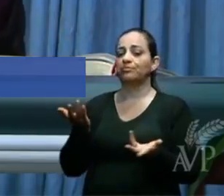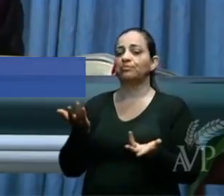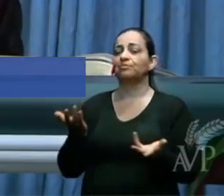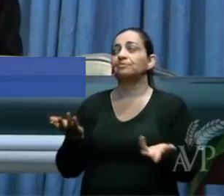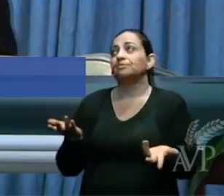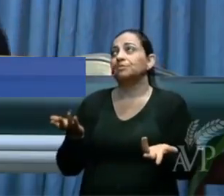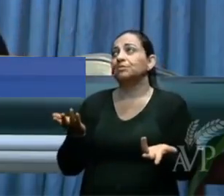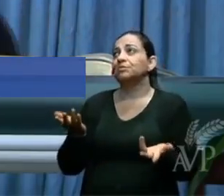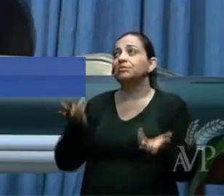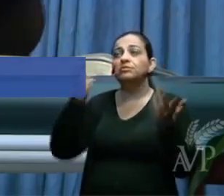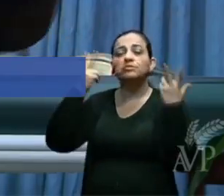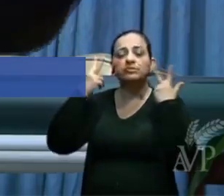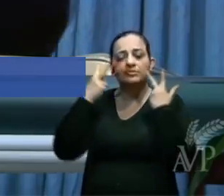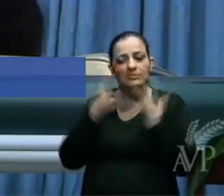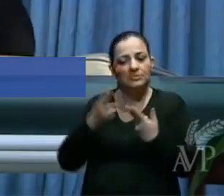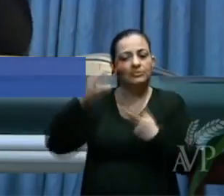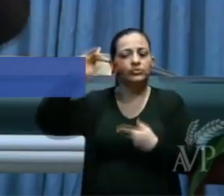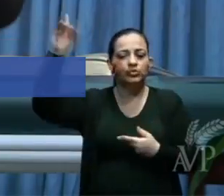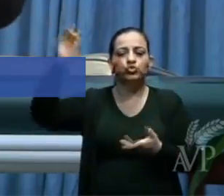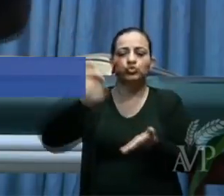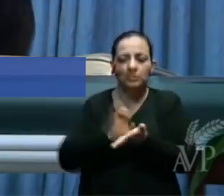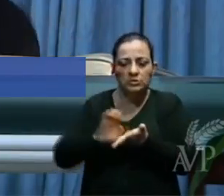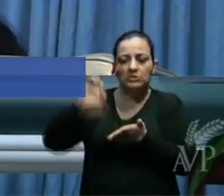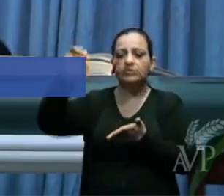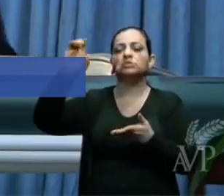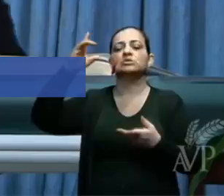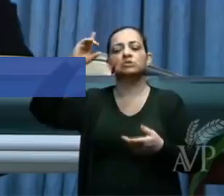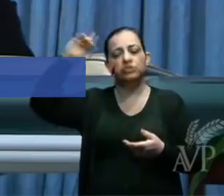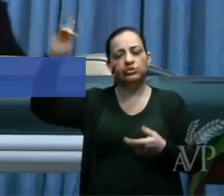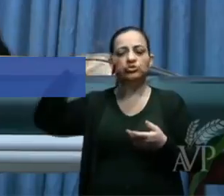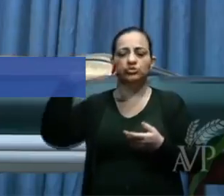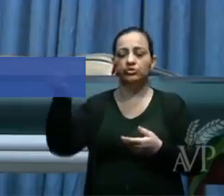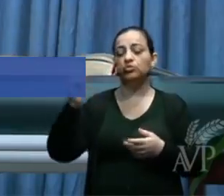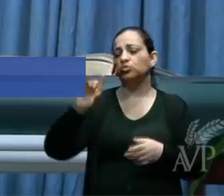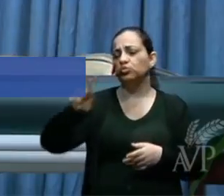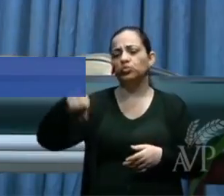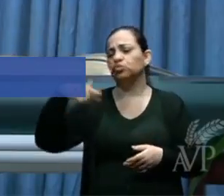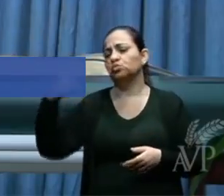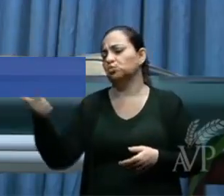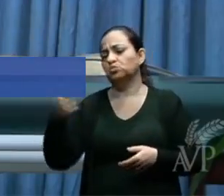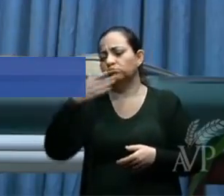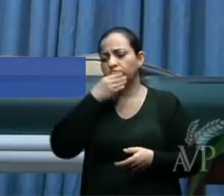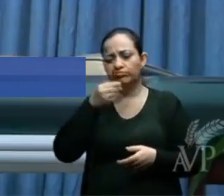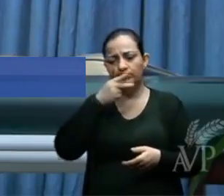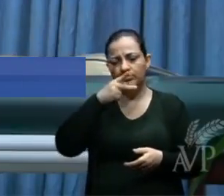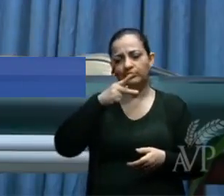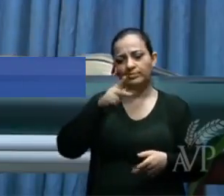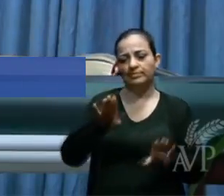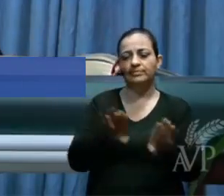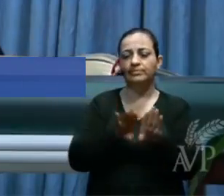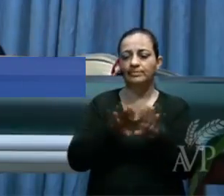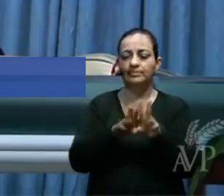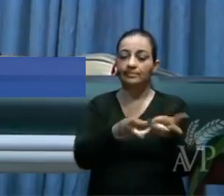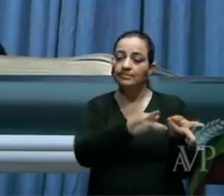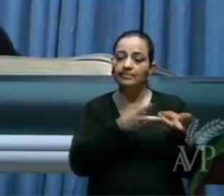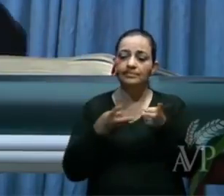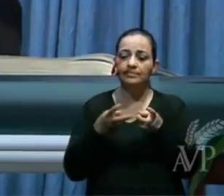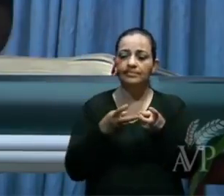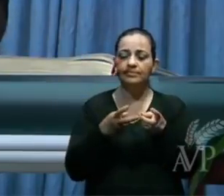assim deus chamou aliás assim deus chama moss também então veja